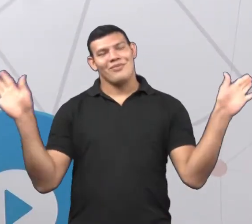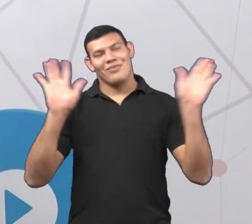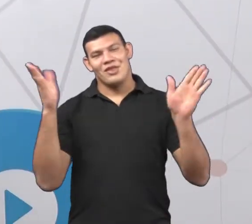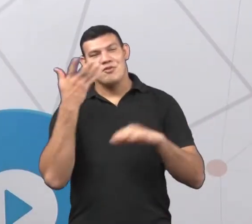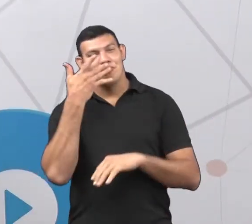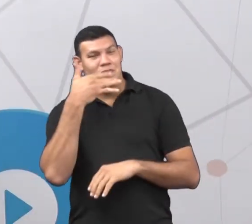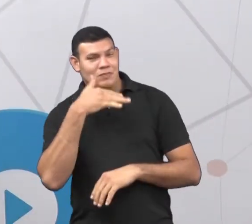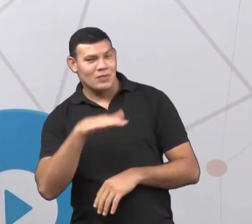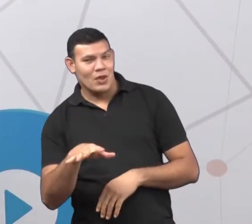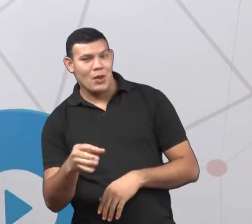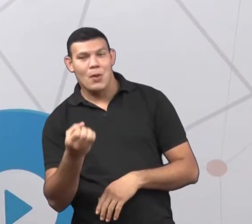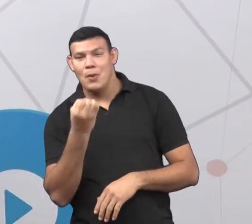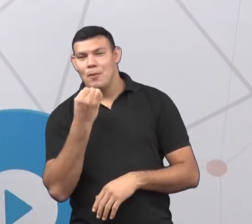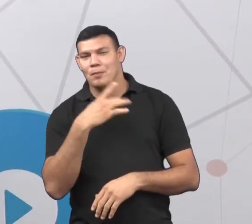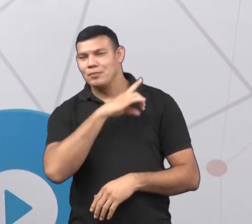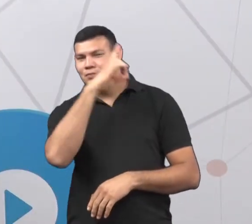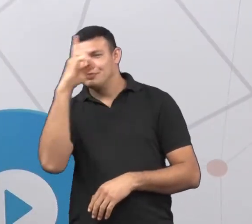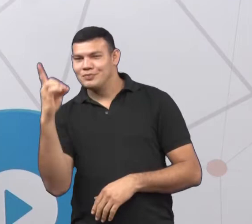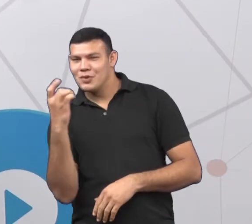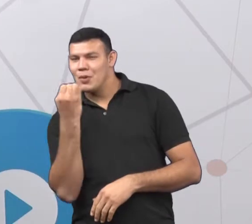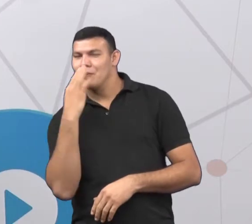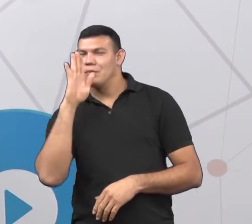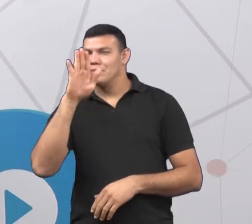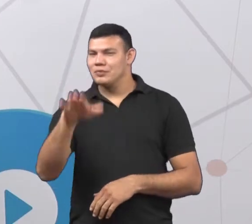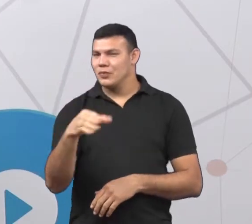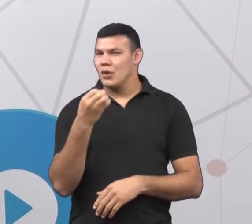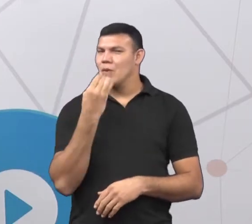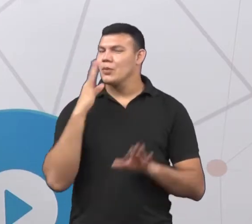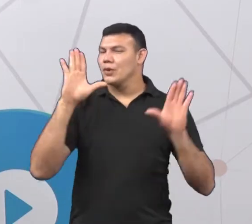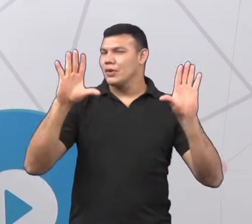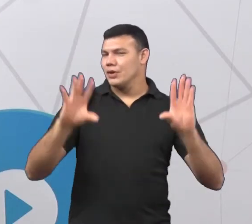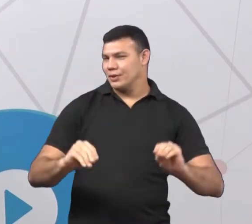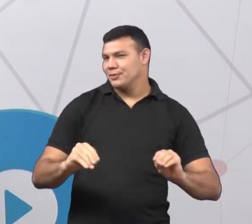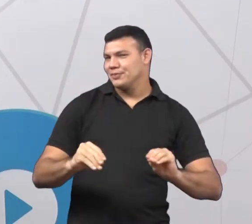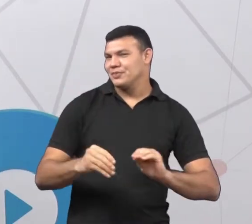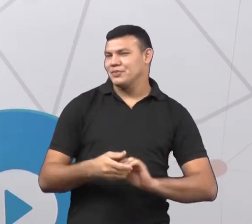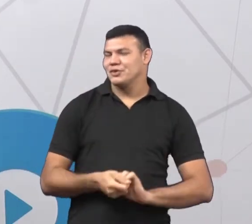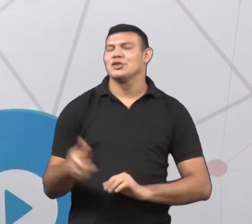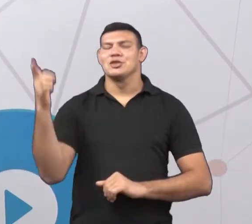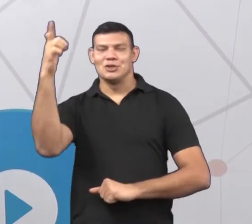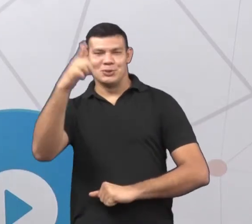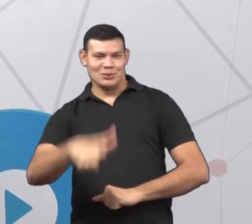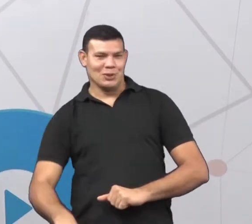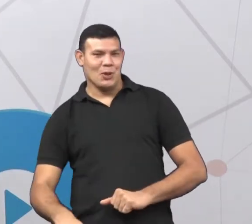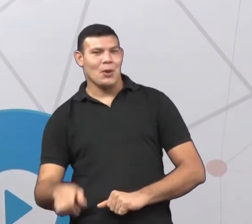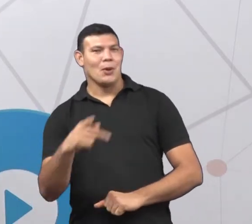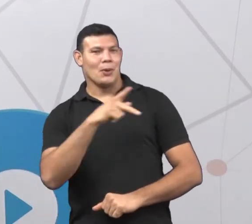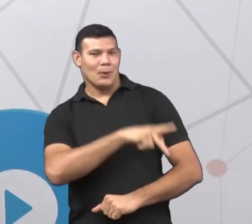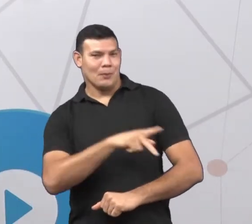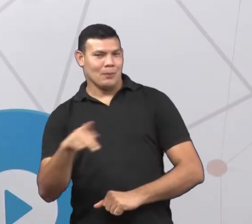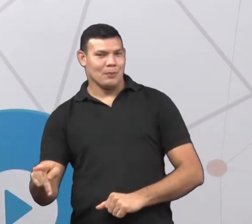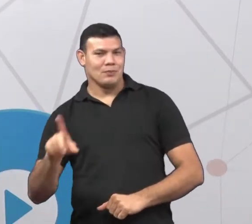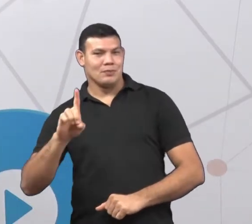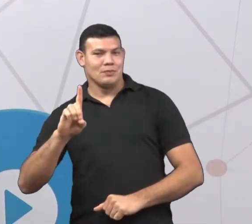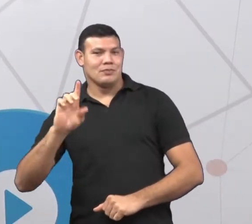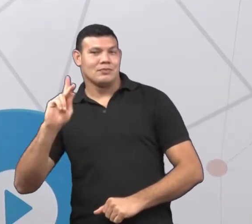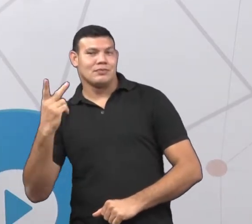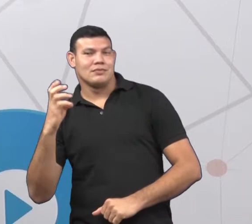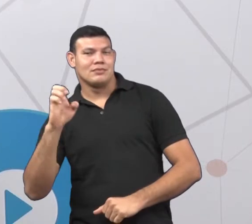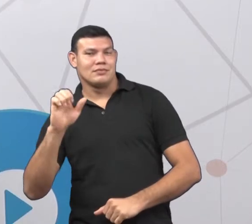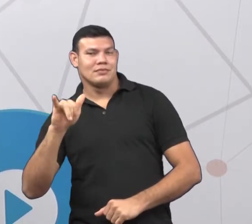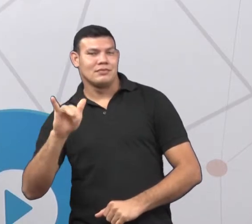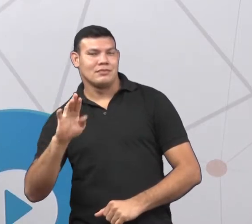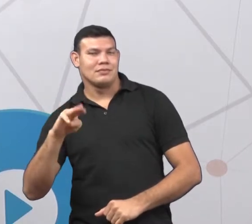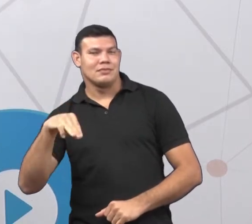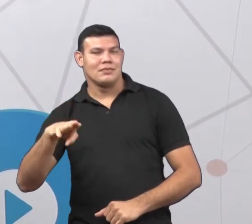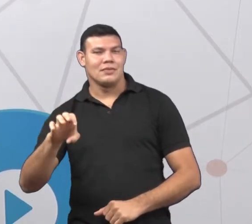Hola chicos, buenos días, buenas tardes o buenas noches. Estoy aquí otra vez, el professor Jameson, para